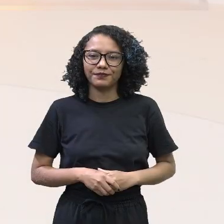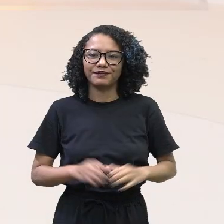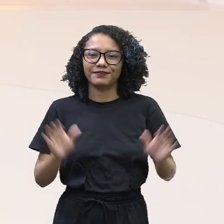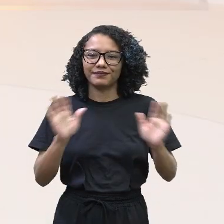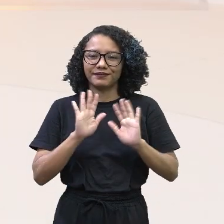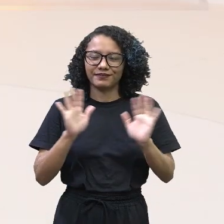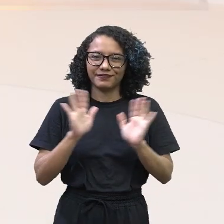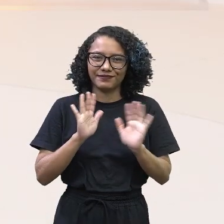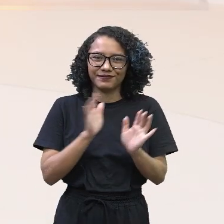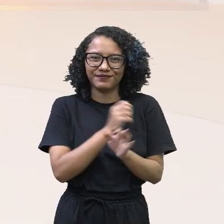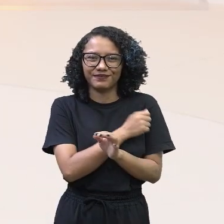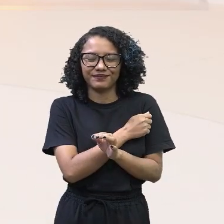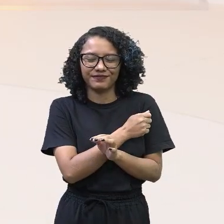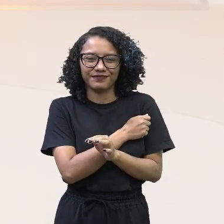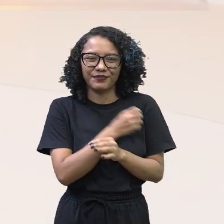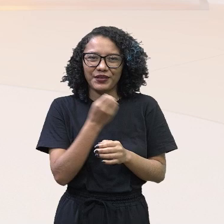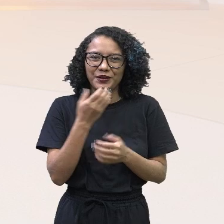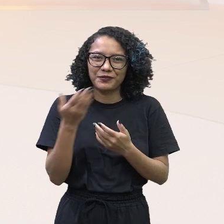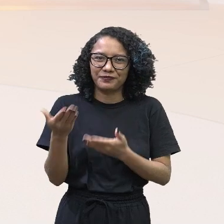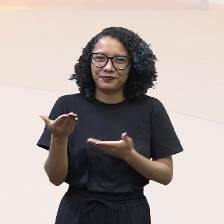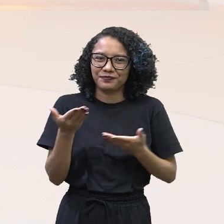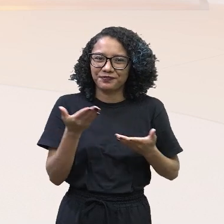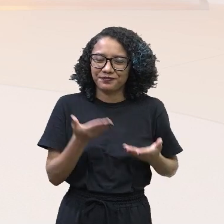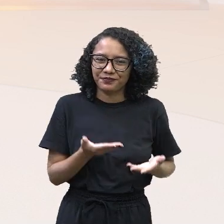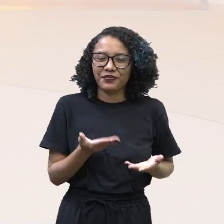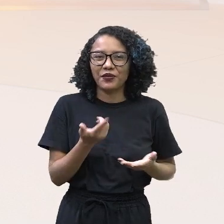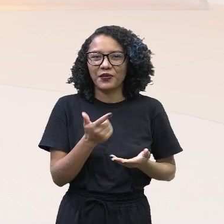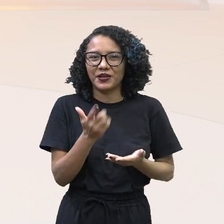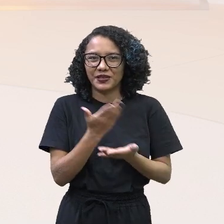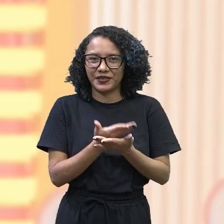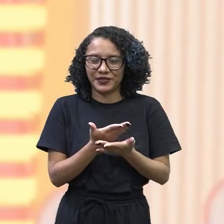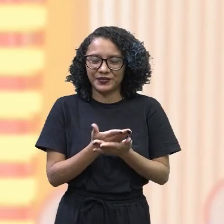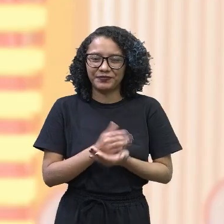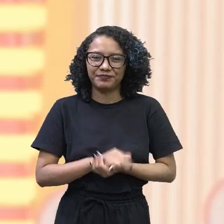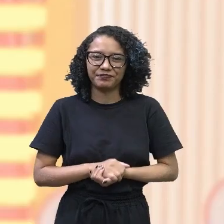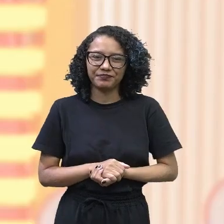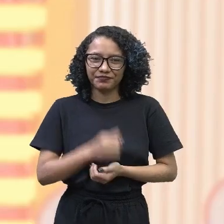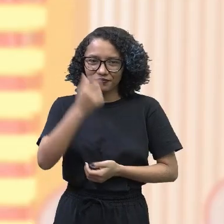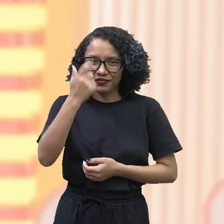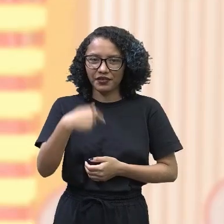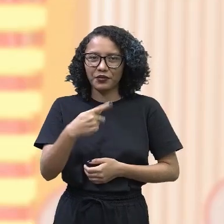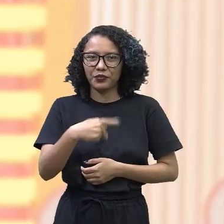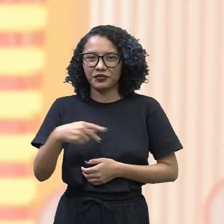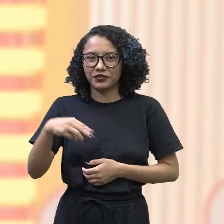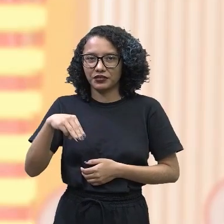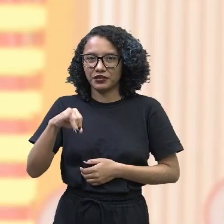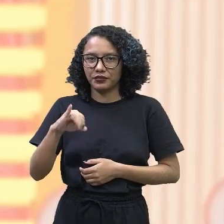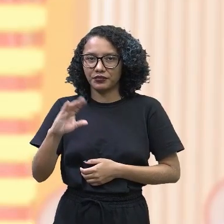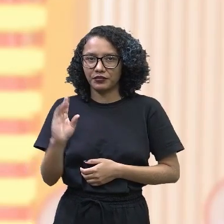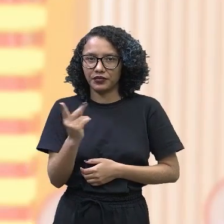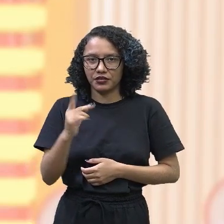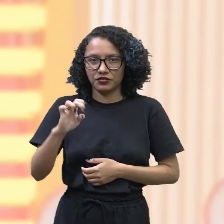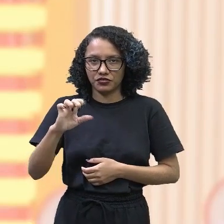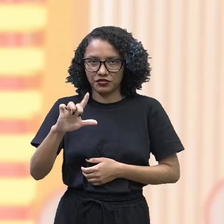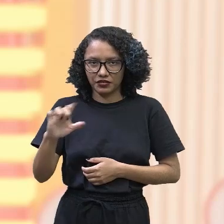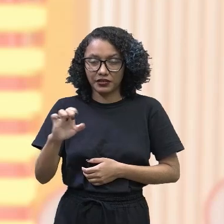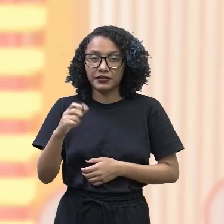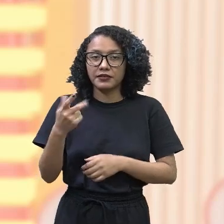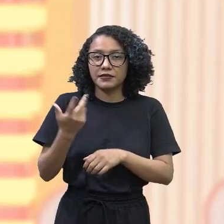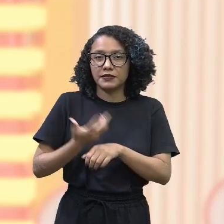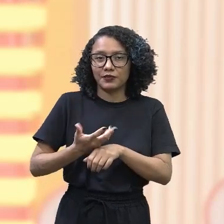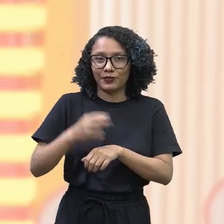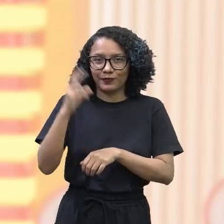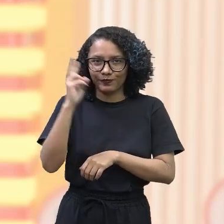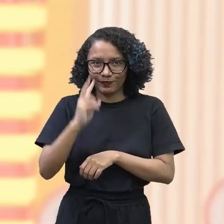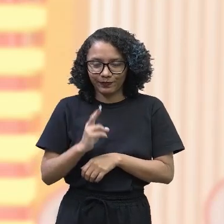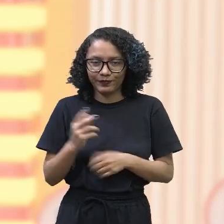Olá, queridos alunos! Sejam todos bem-vindos a mais uma aula. Eu sou a professora Michele Santos, do componente de